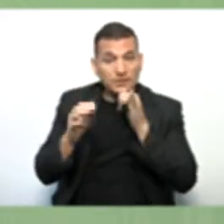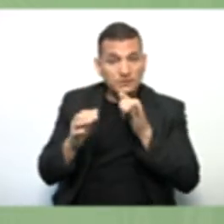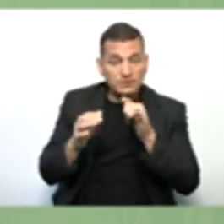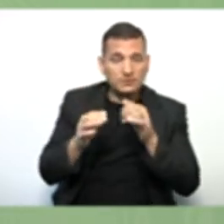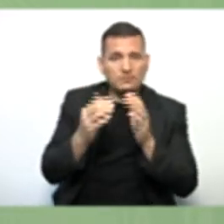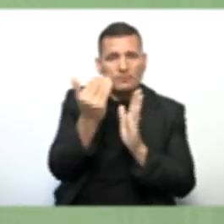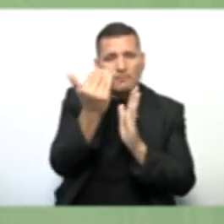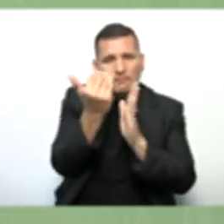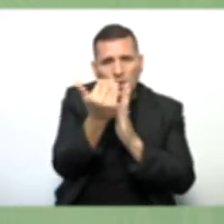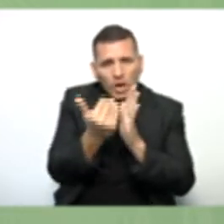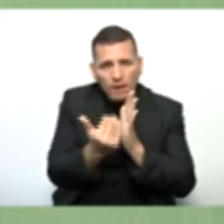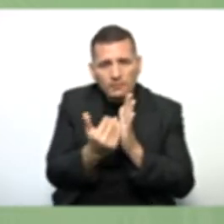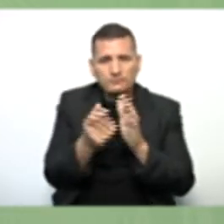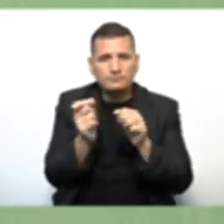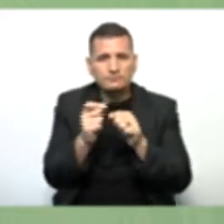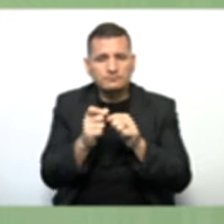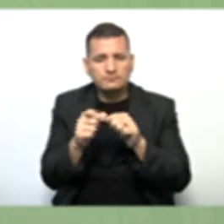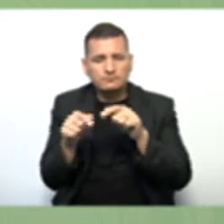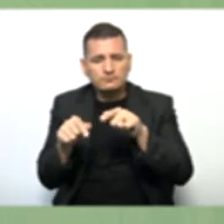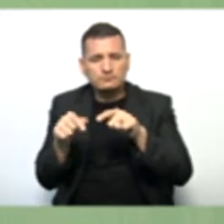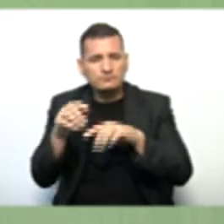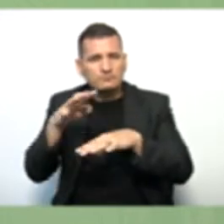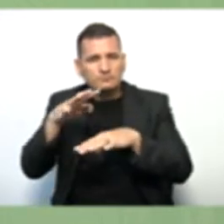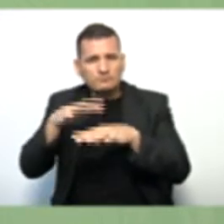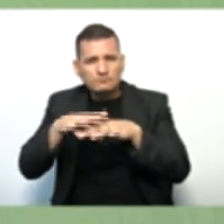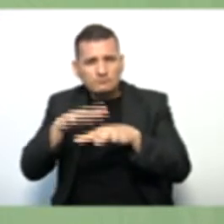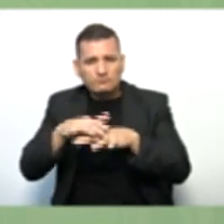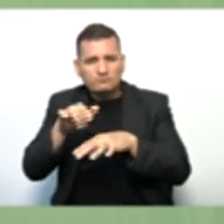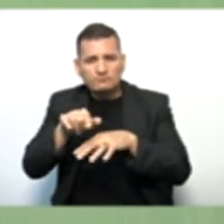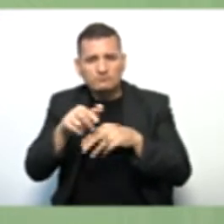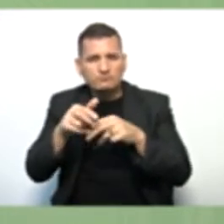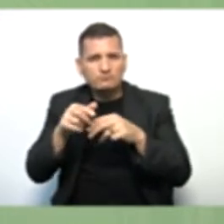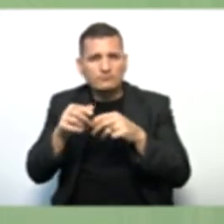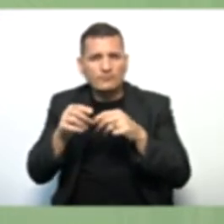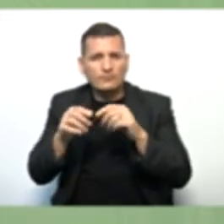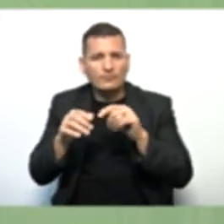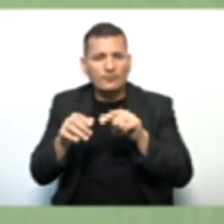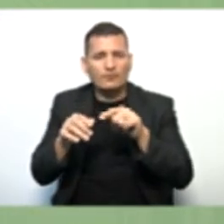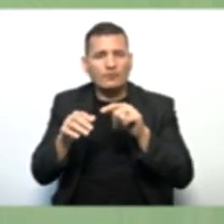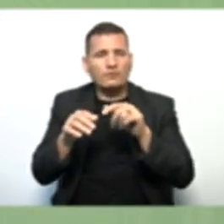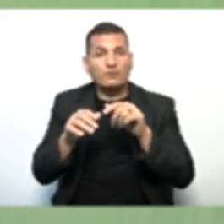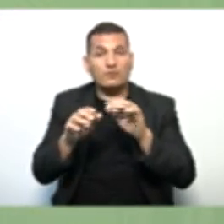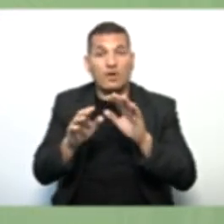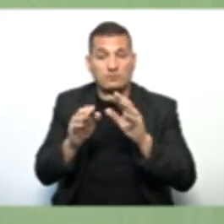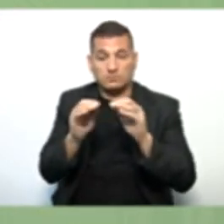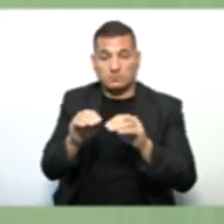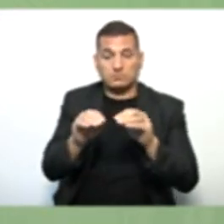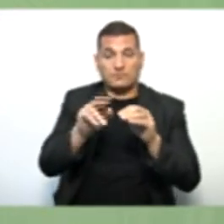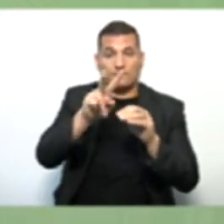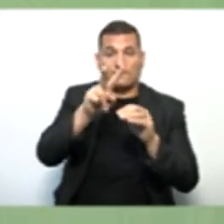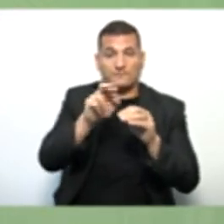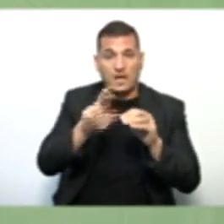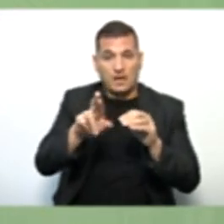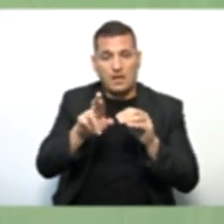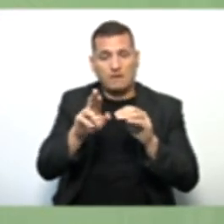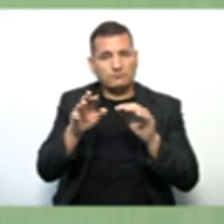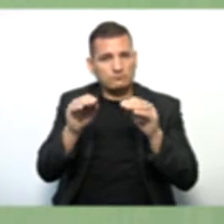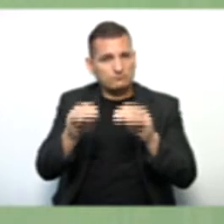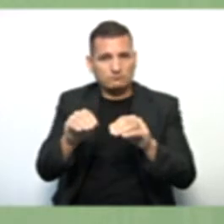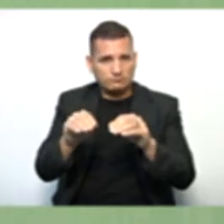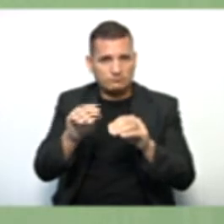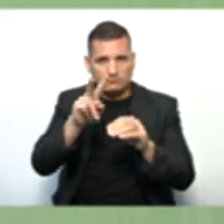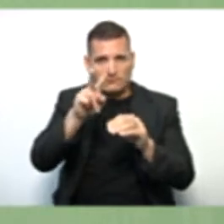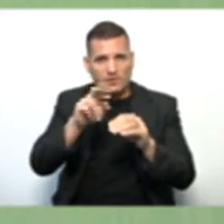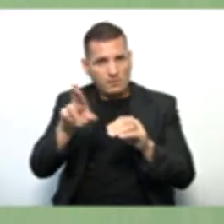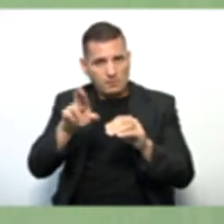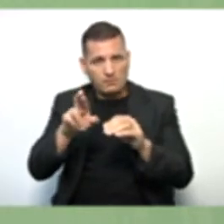aritmético para que a gente mesmo possa entender. A gente vai transformar uma equação em variáveis, tá? Todo esse cálculo em variáveis,